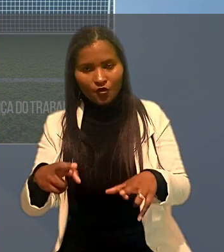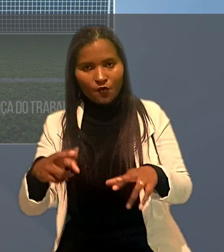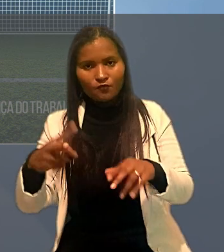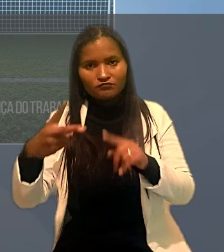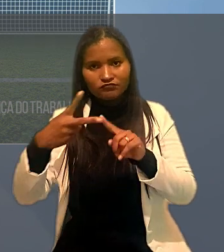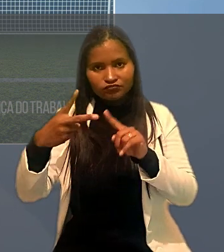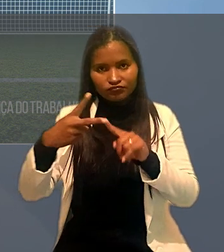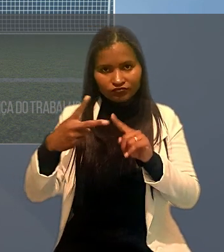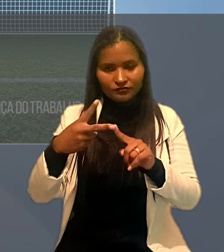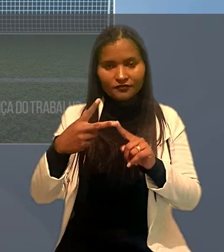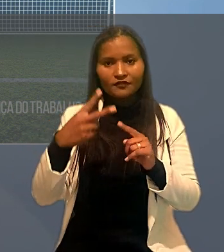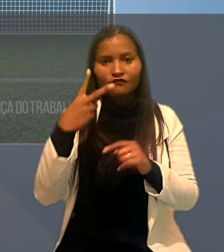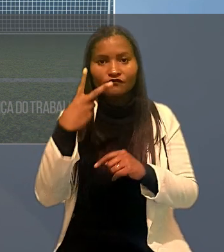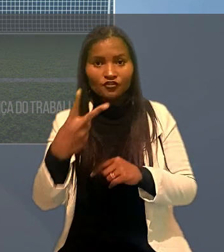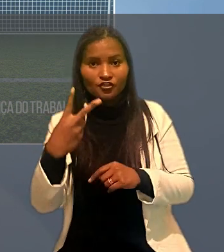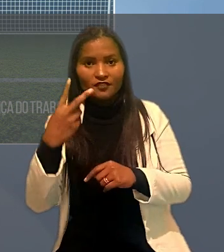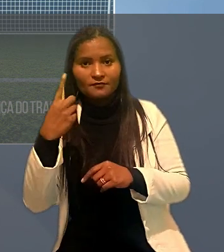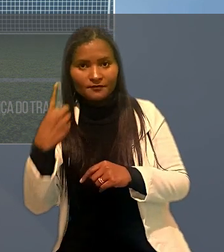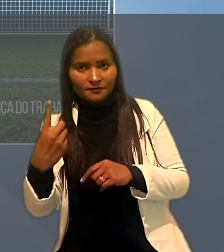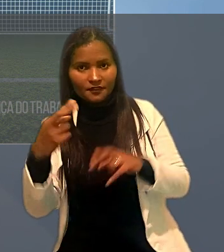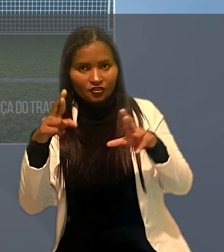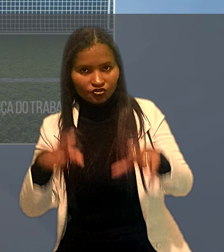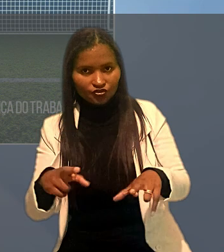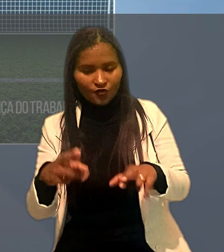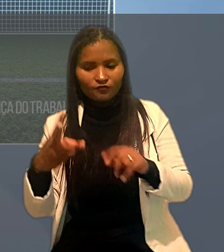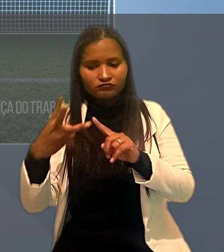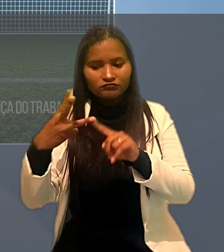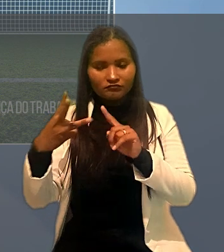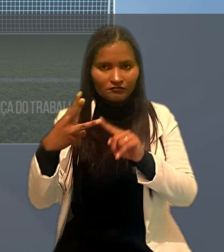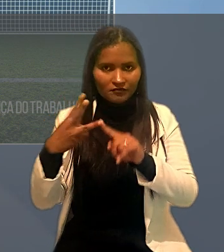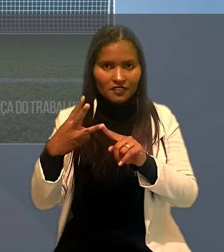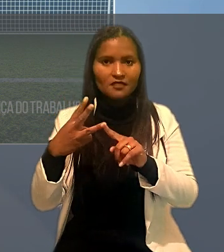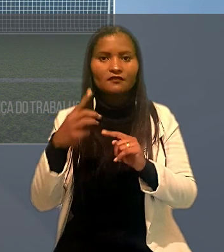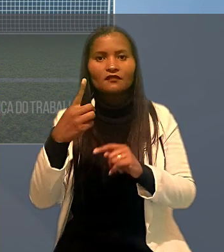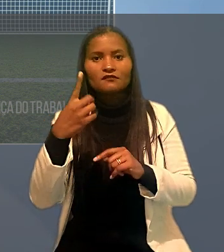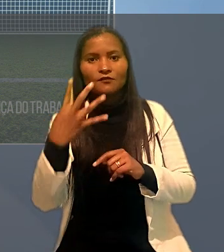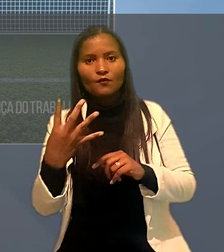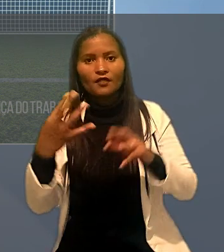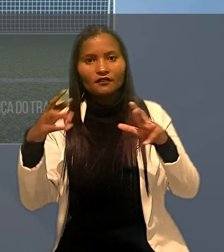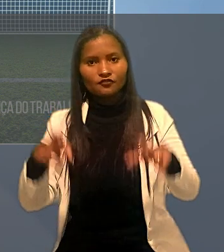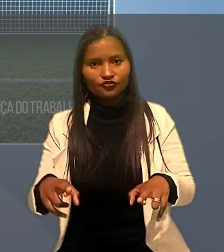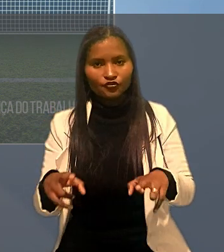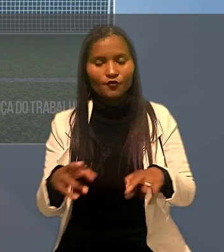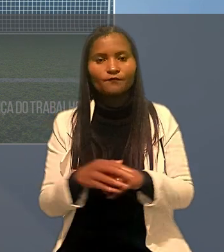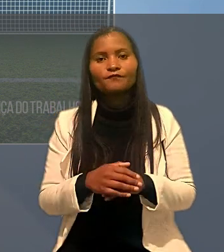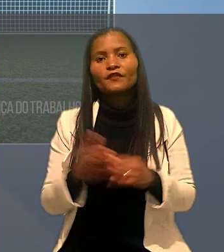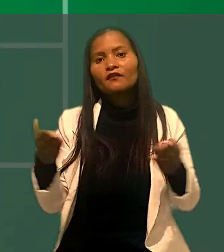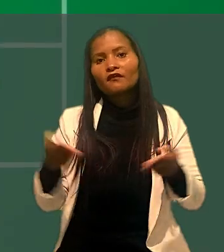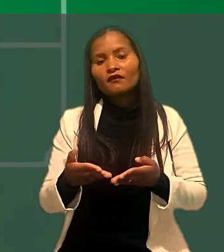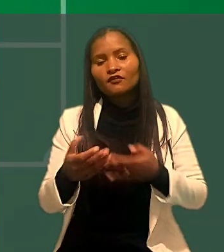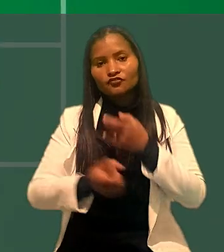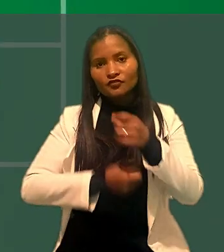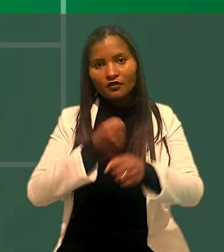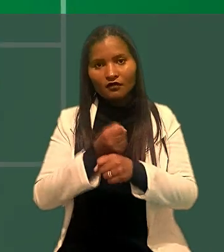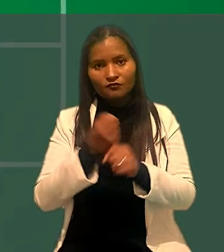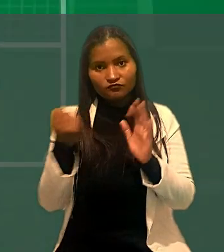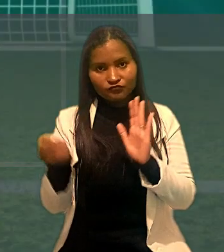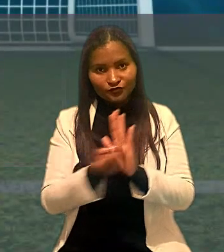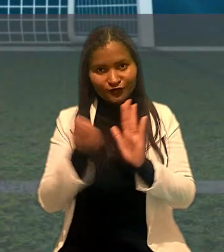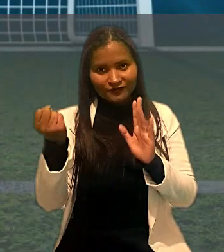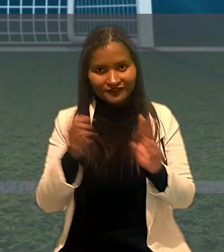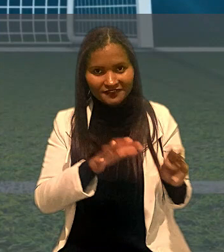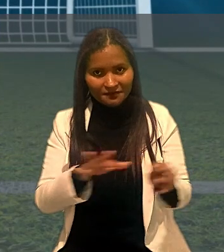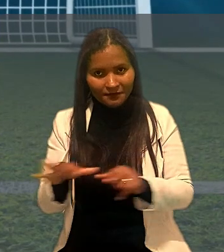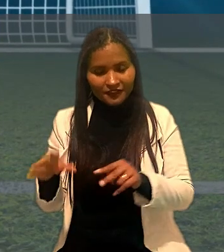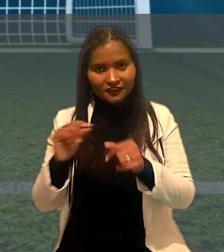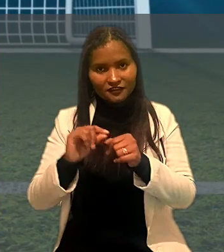24ª região, seguido pelo TRT da 21ª região e pelo TRT da 14ª região. Este ano, o